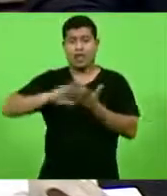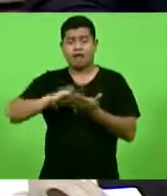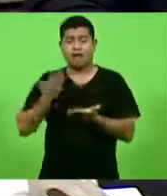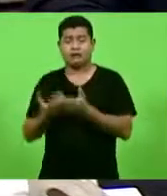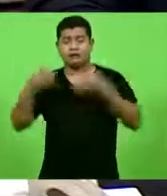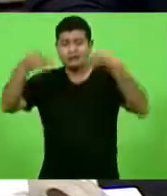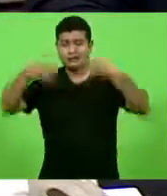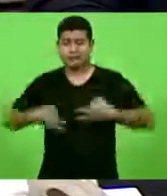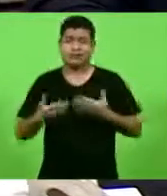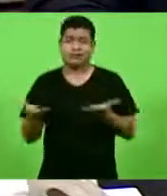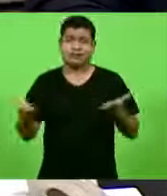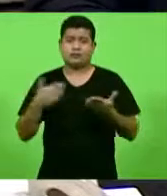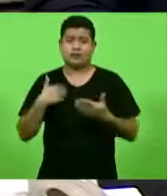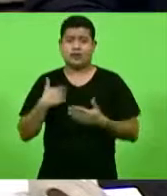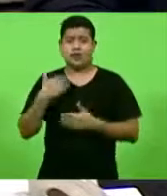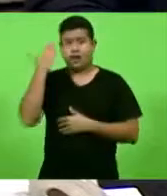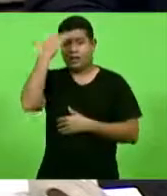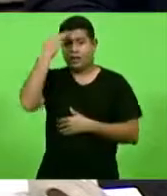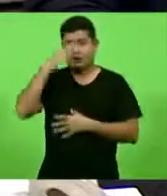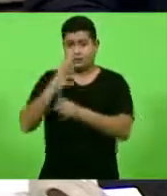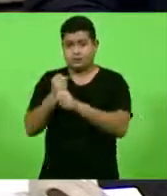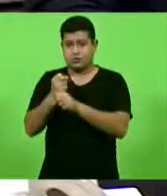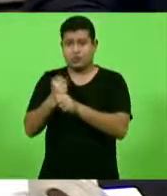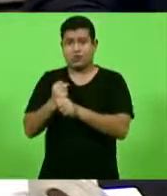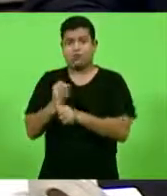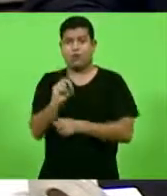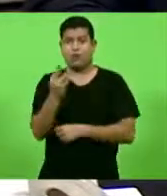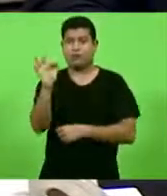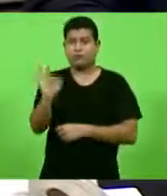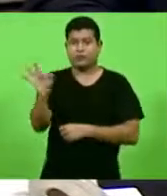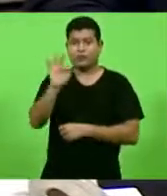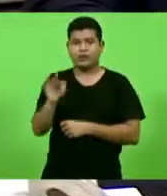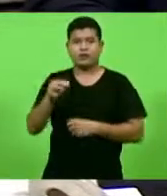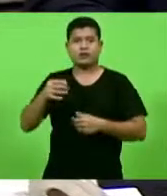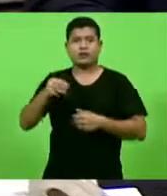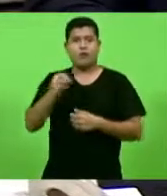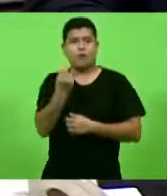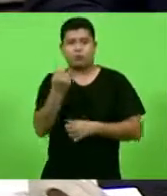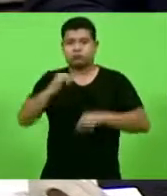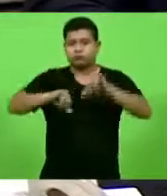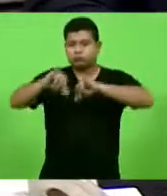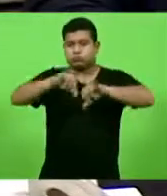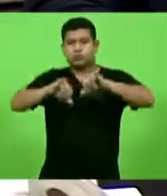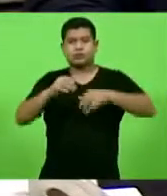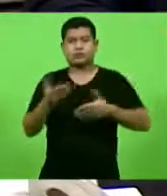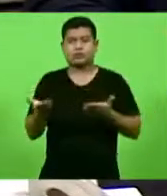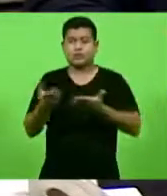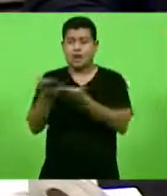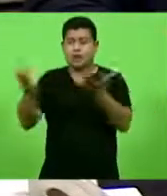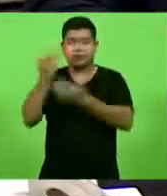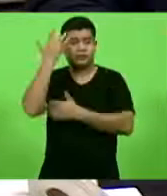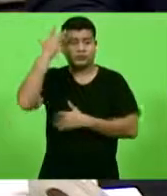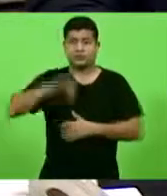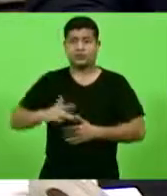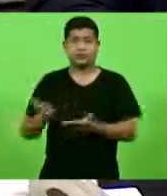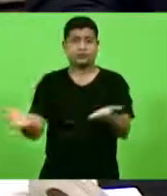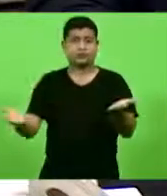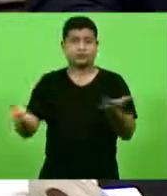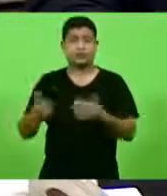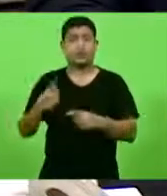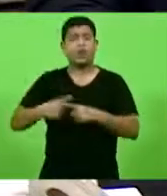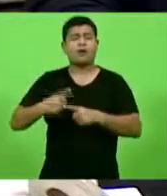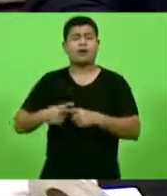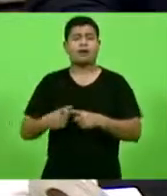operações básicas, a entender o mínimo de física ou química. E por quê? Ora, primeiro, as